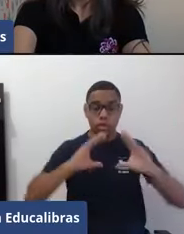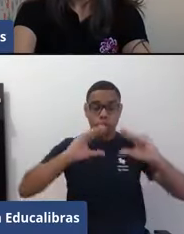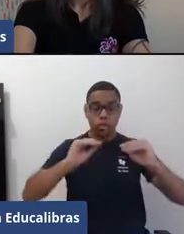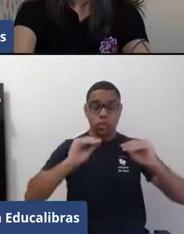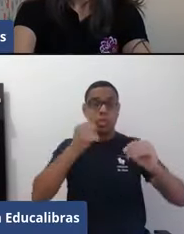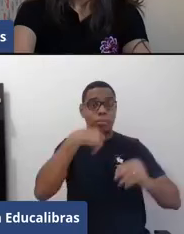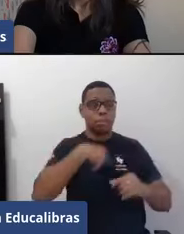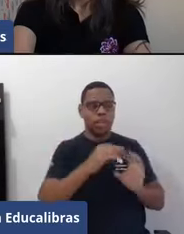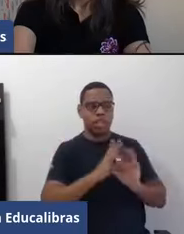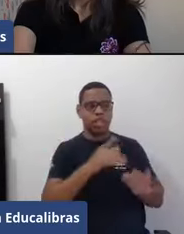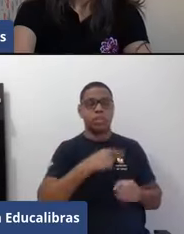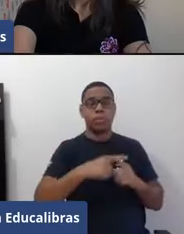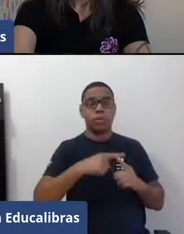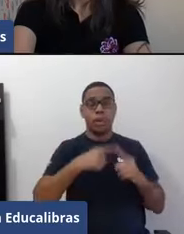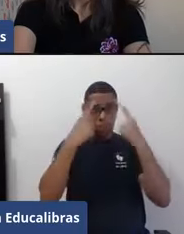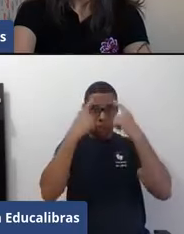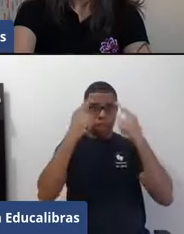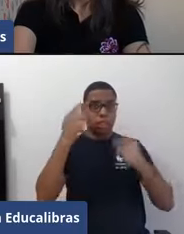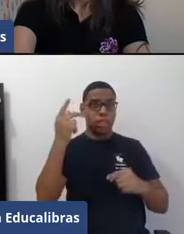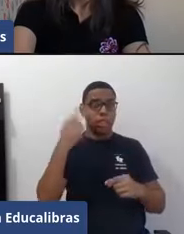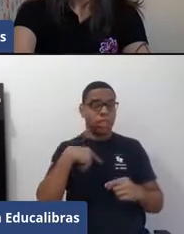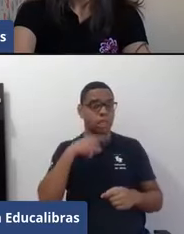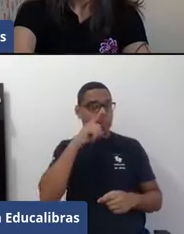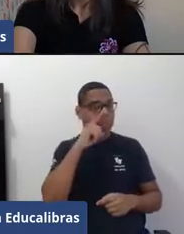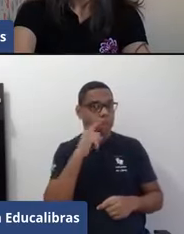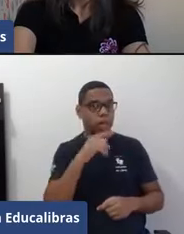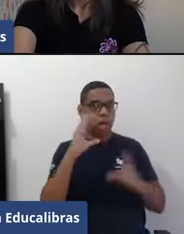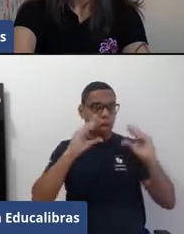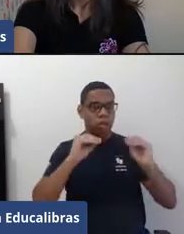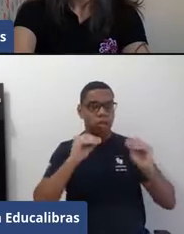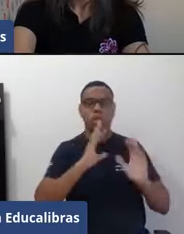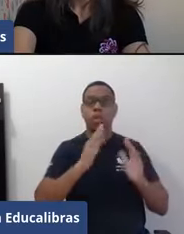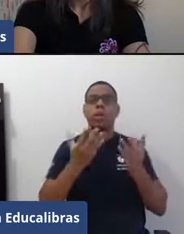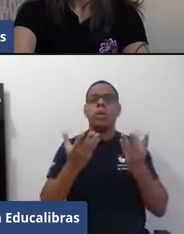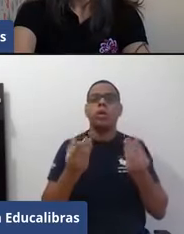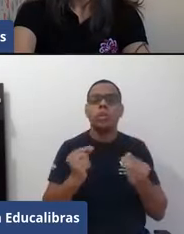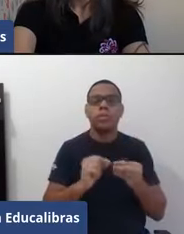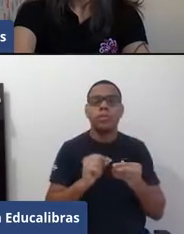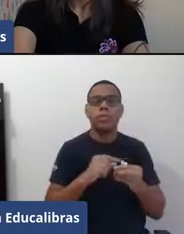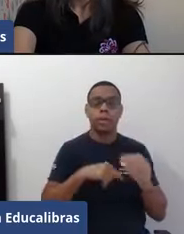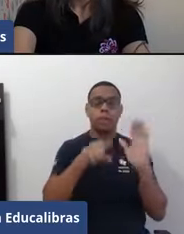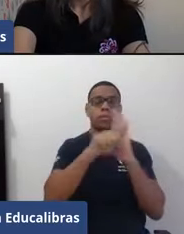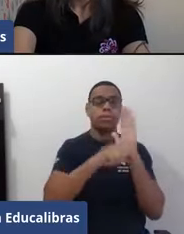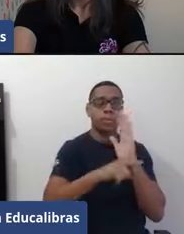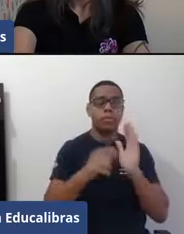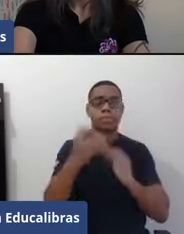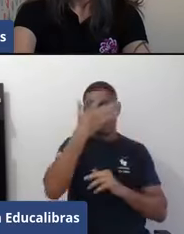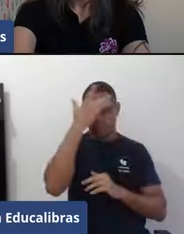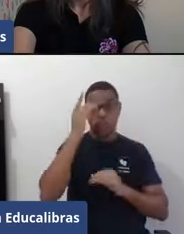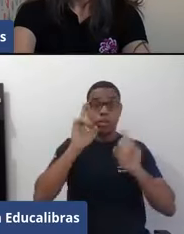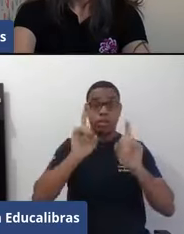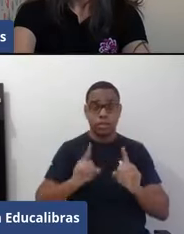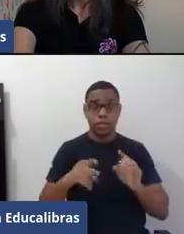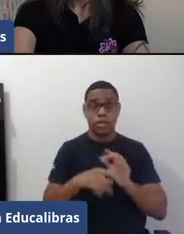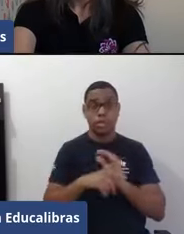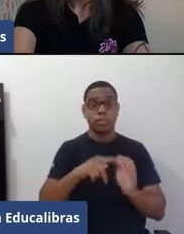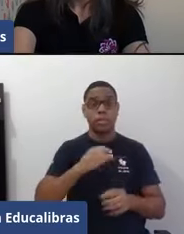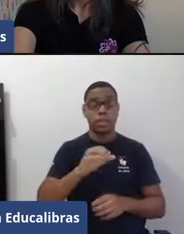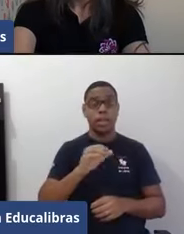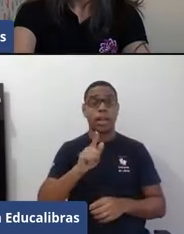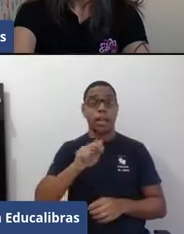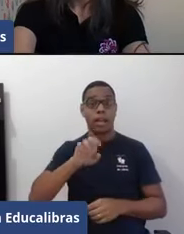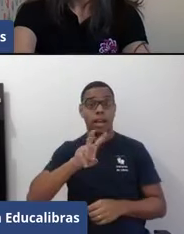medo da violência na cidade que explode. Então, o que nós vamos fazer? Por exemplo, o que tem de programa para pessoas com deficiência PC grave, como